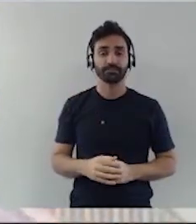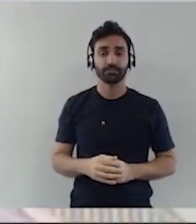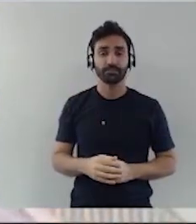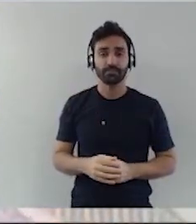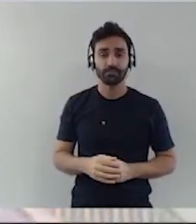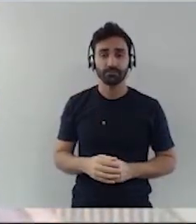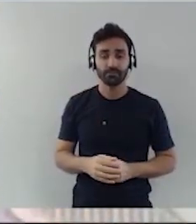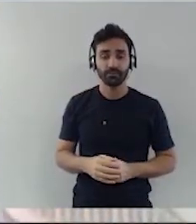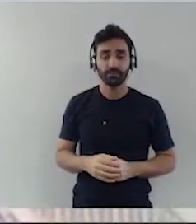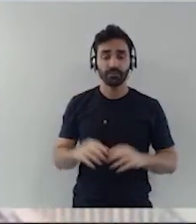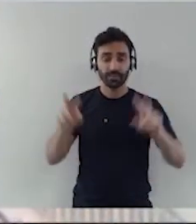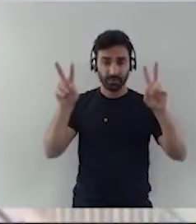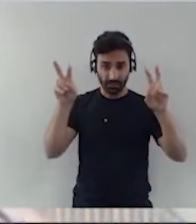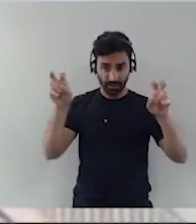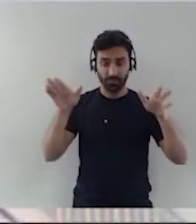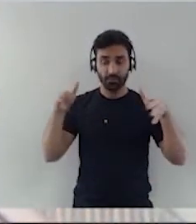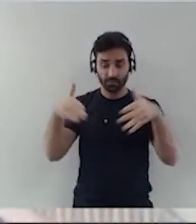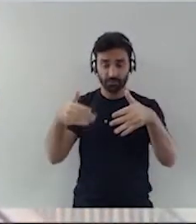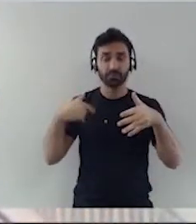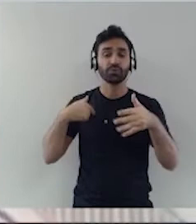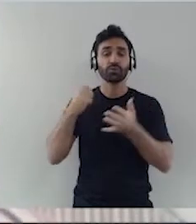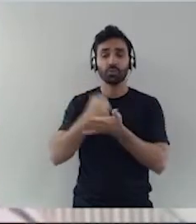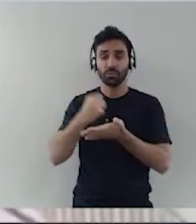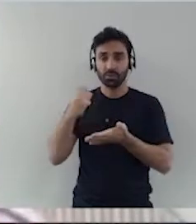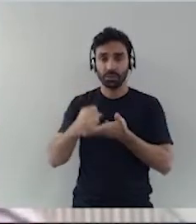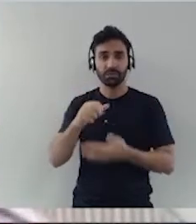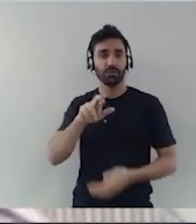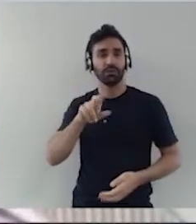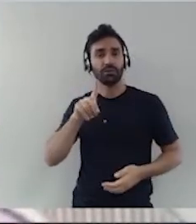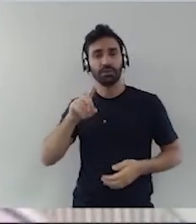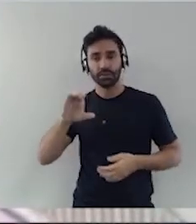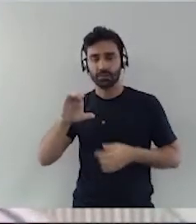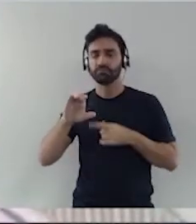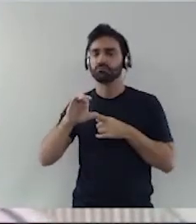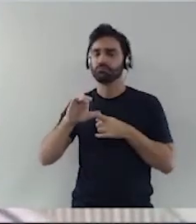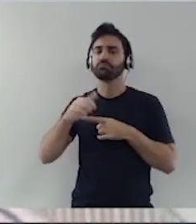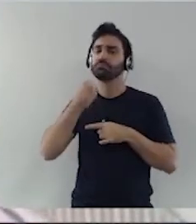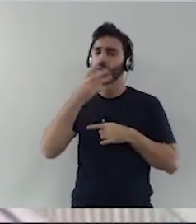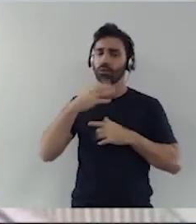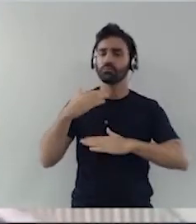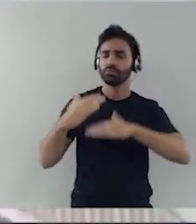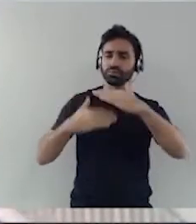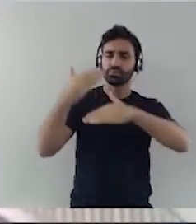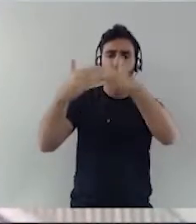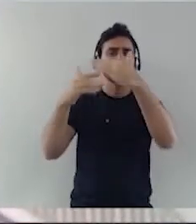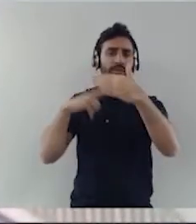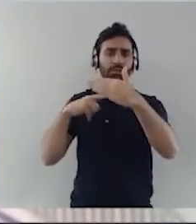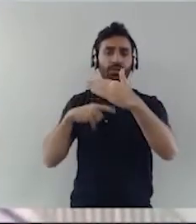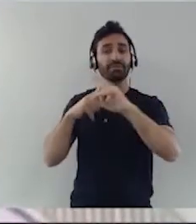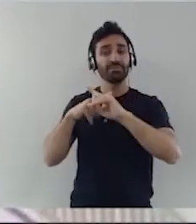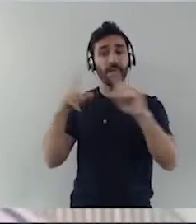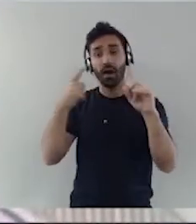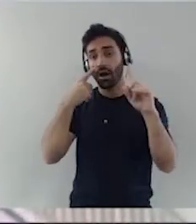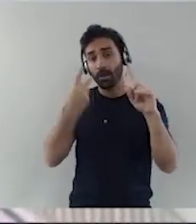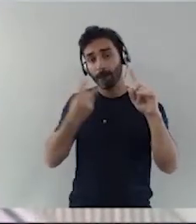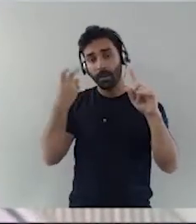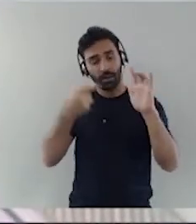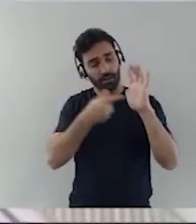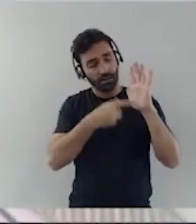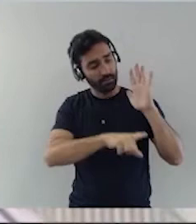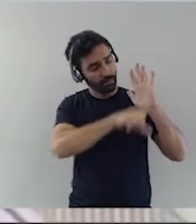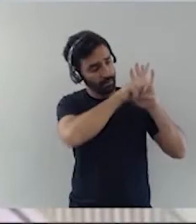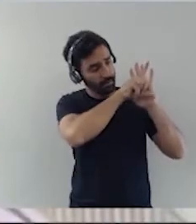em tema de contratos o RDC avança. Só que é preciso que a letra da lei gere